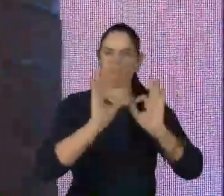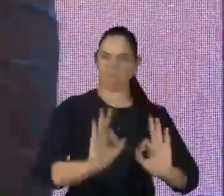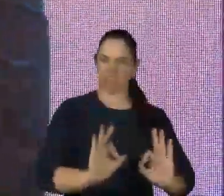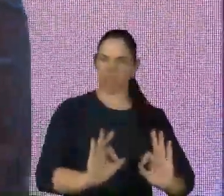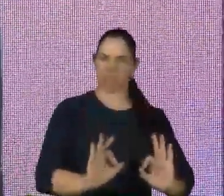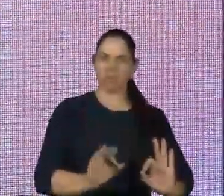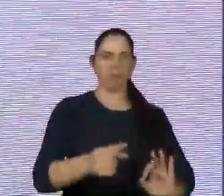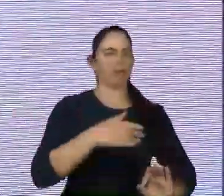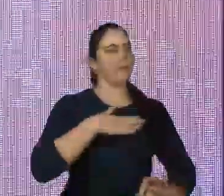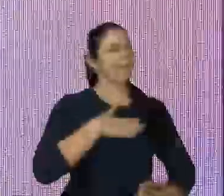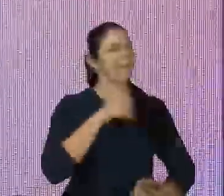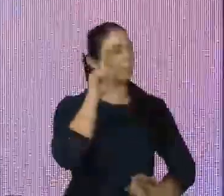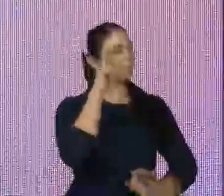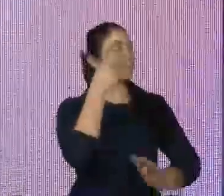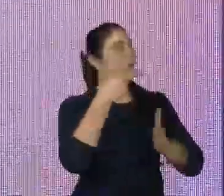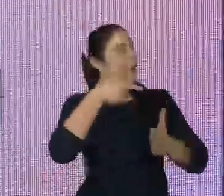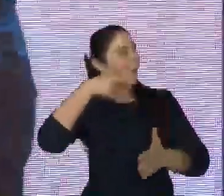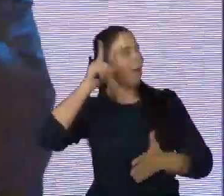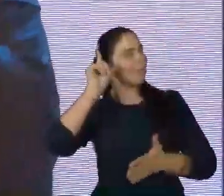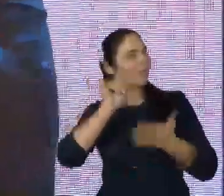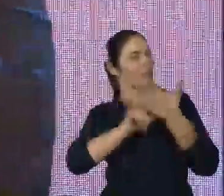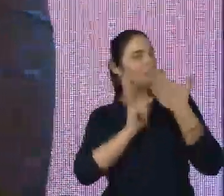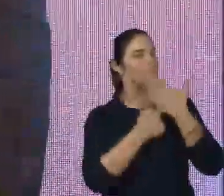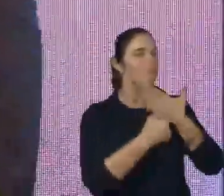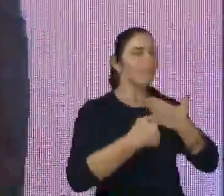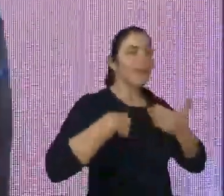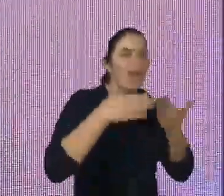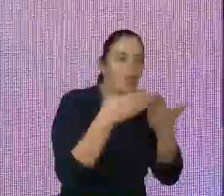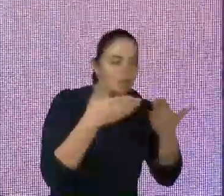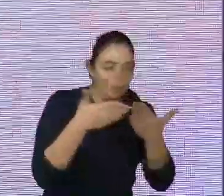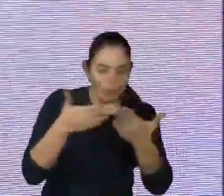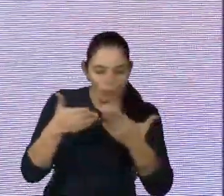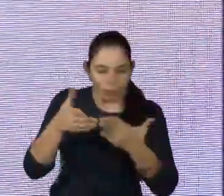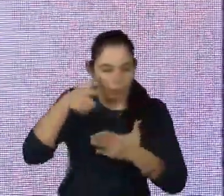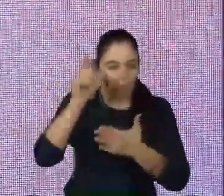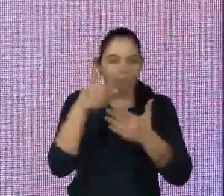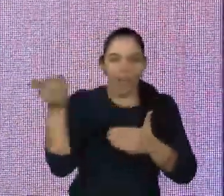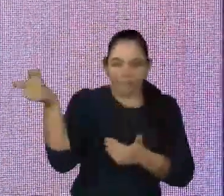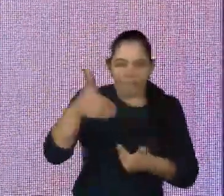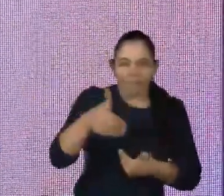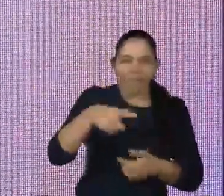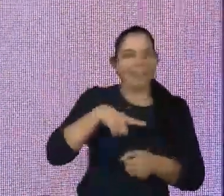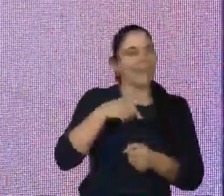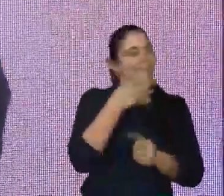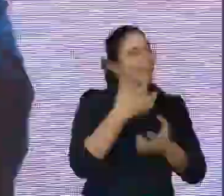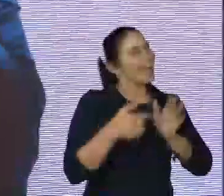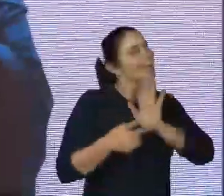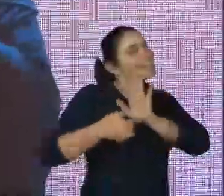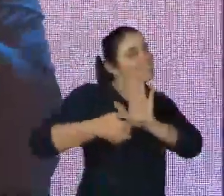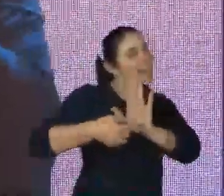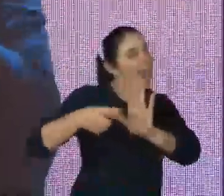nova metáfora ontem. Ontem, estudando para vir aqui. E eu quero agora propor para vocês